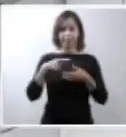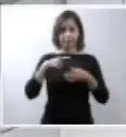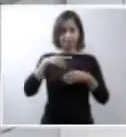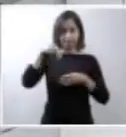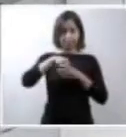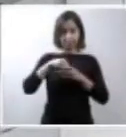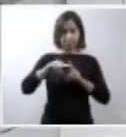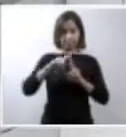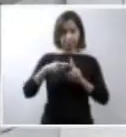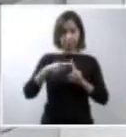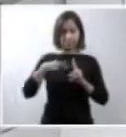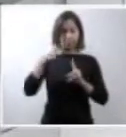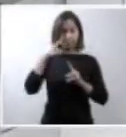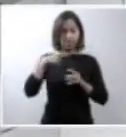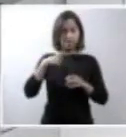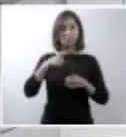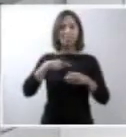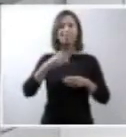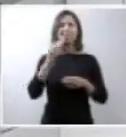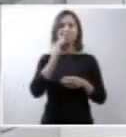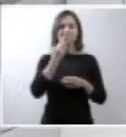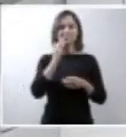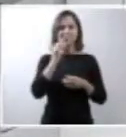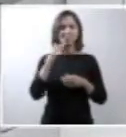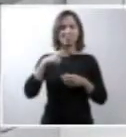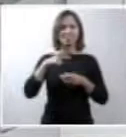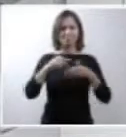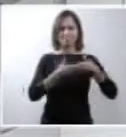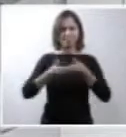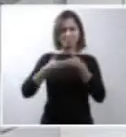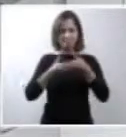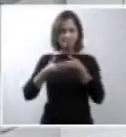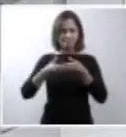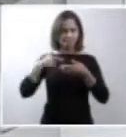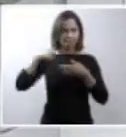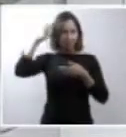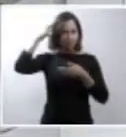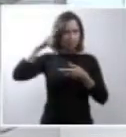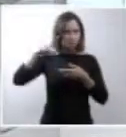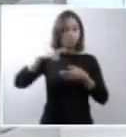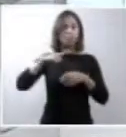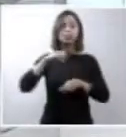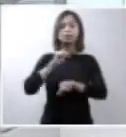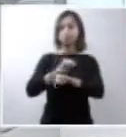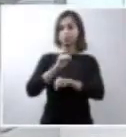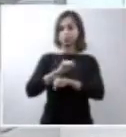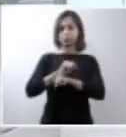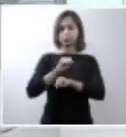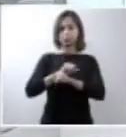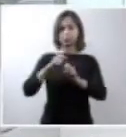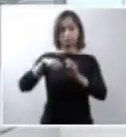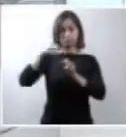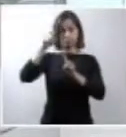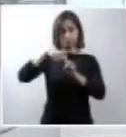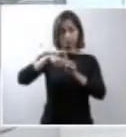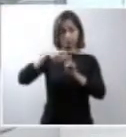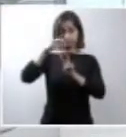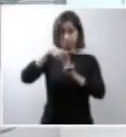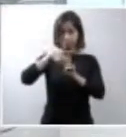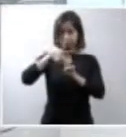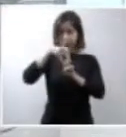encaminhamento dessa malformação só será detectado ao final do primeiro trimestre da gestação.